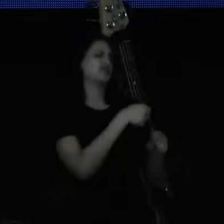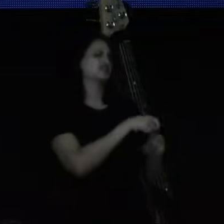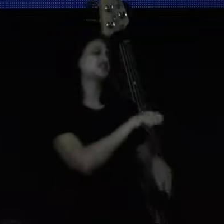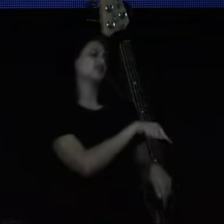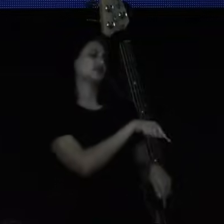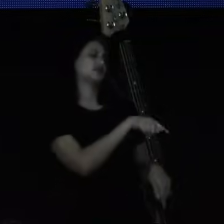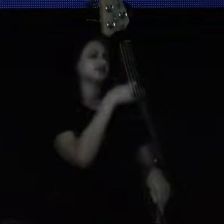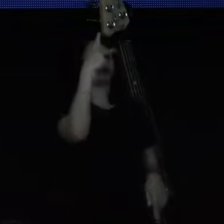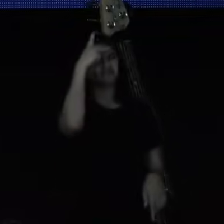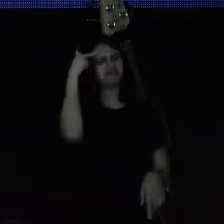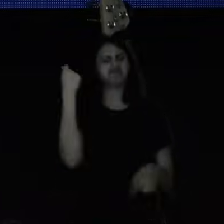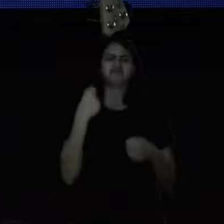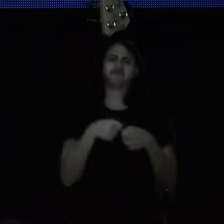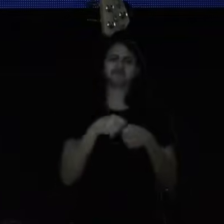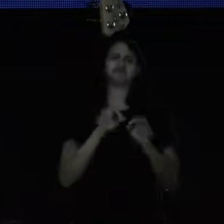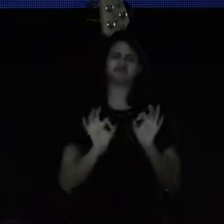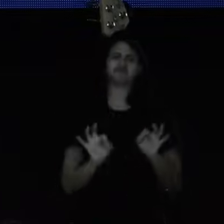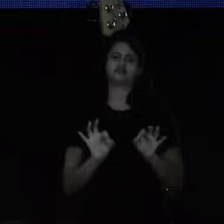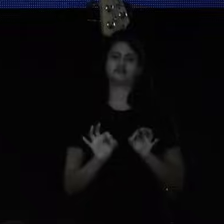não.